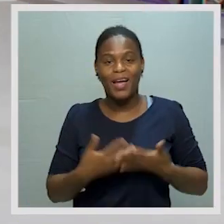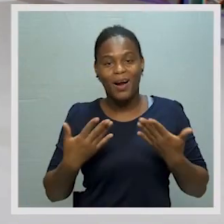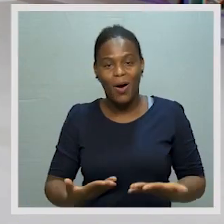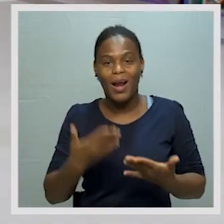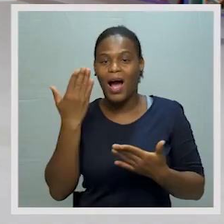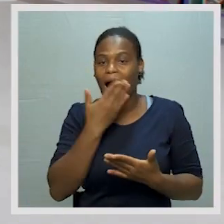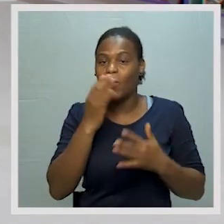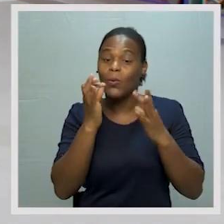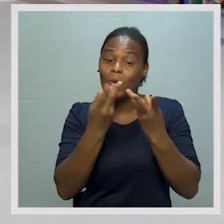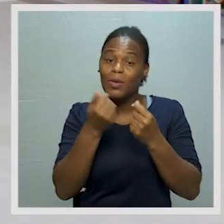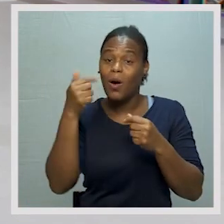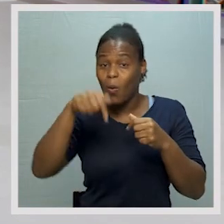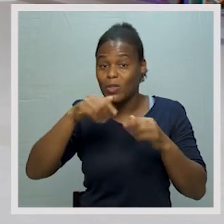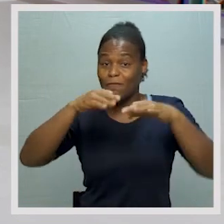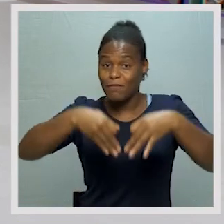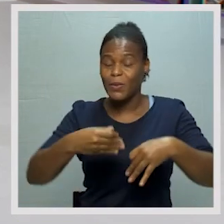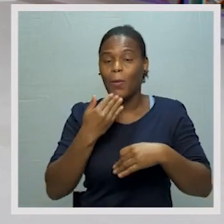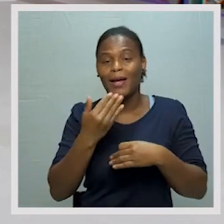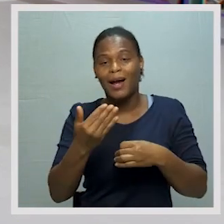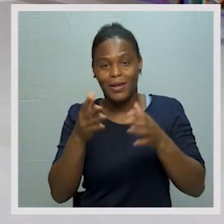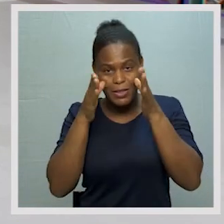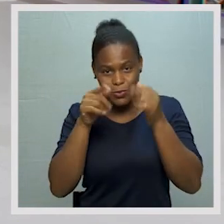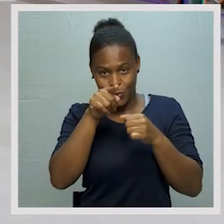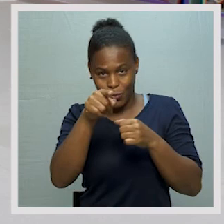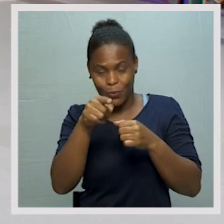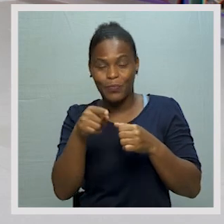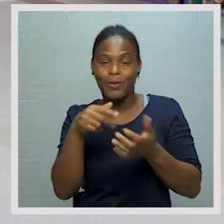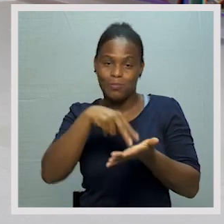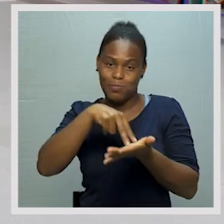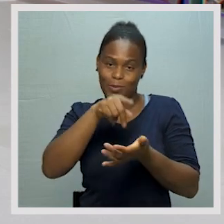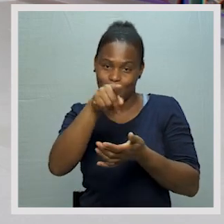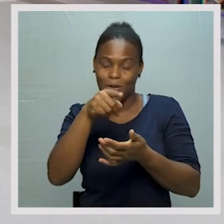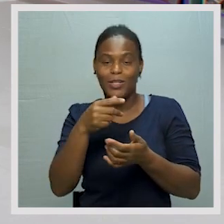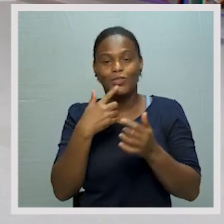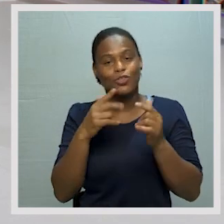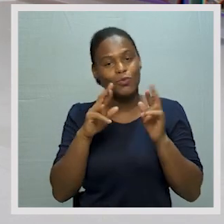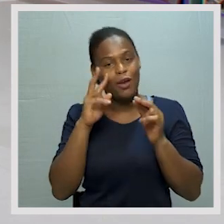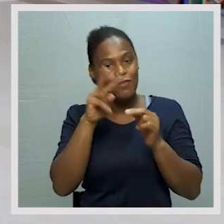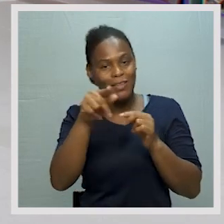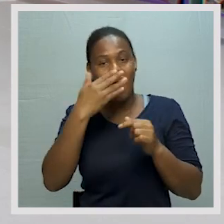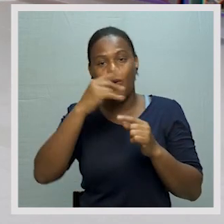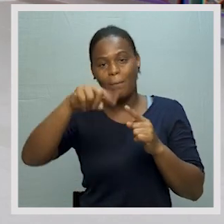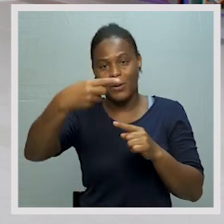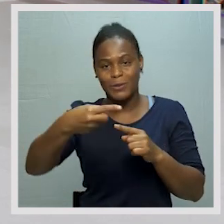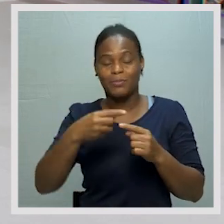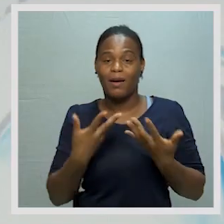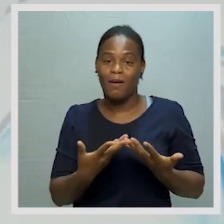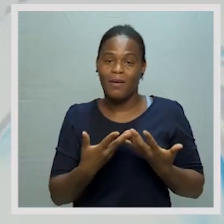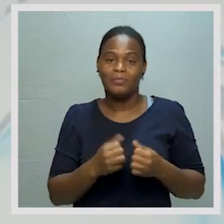Chegamos ao fim da nossa aula de economia de hoje. Muito obrigada pela vossa atenção, pela vossa presença e conto convosco na próxima